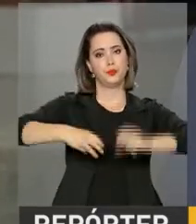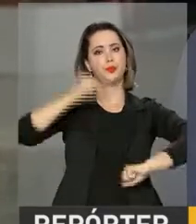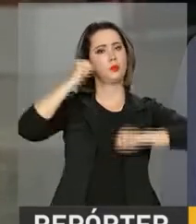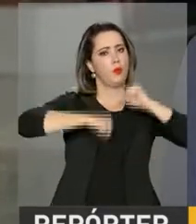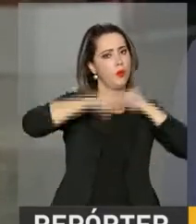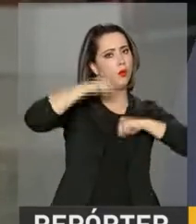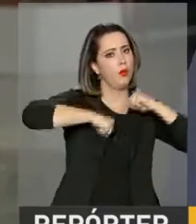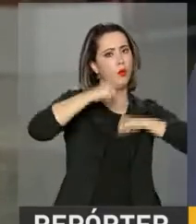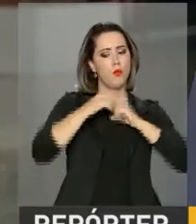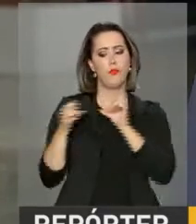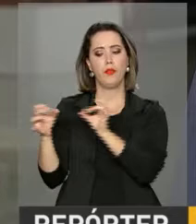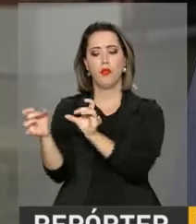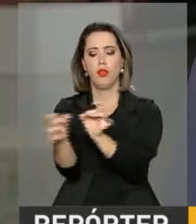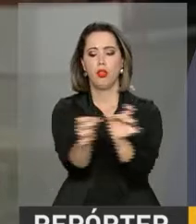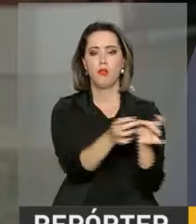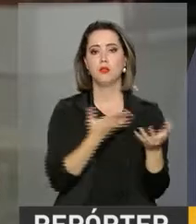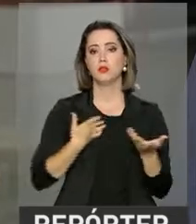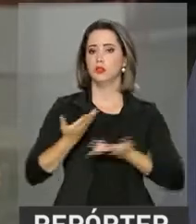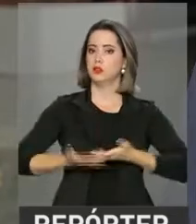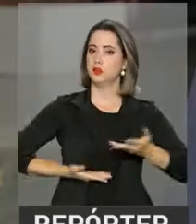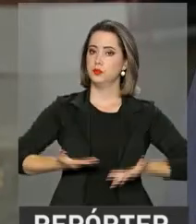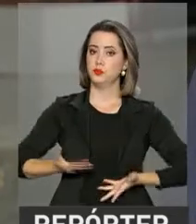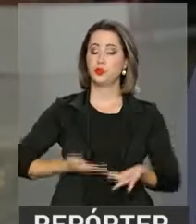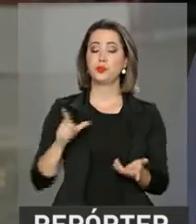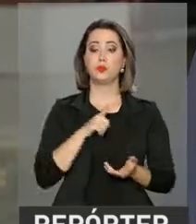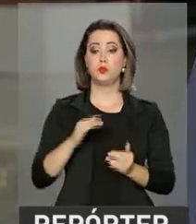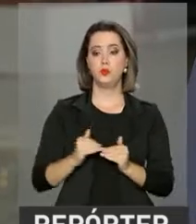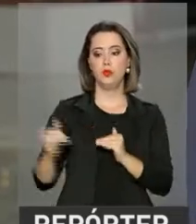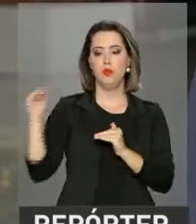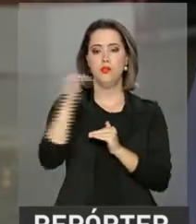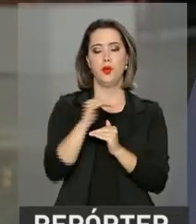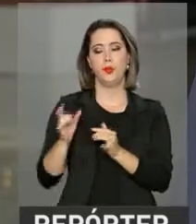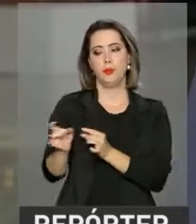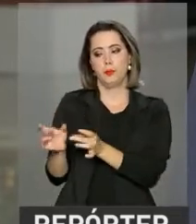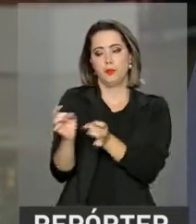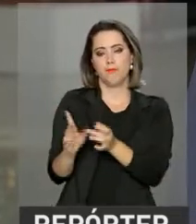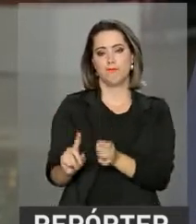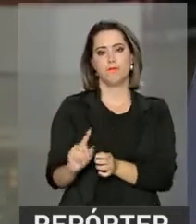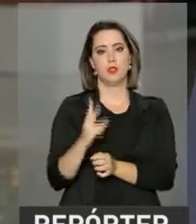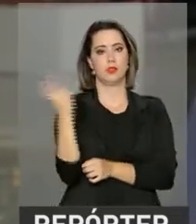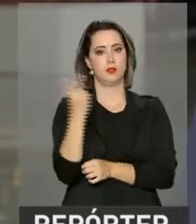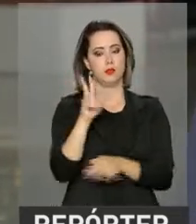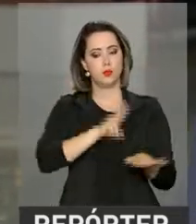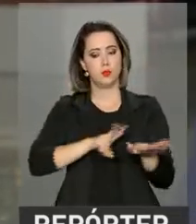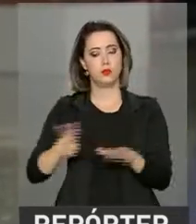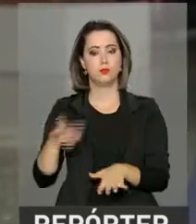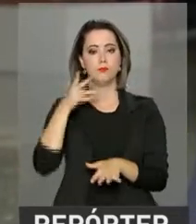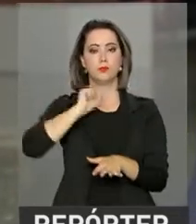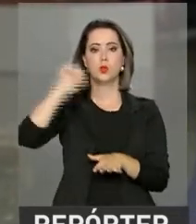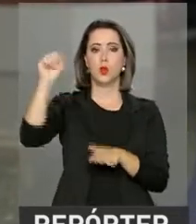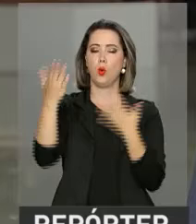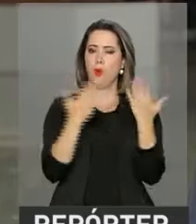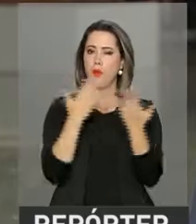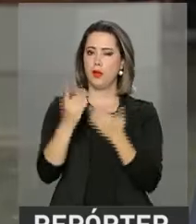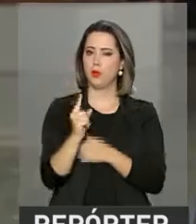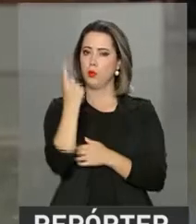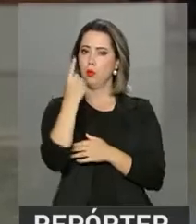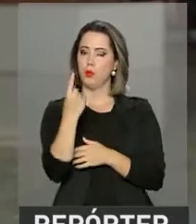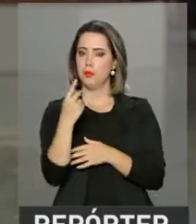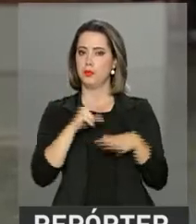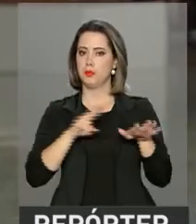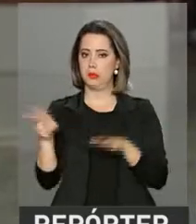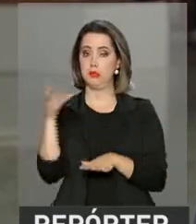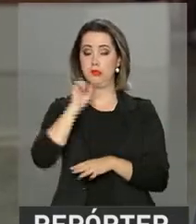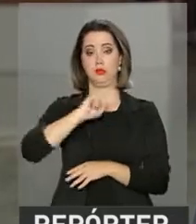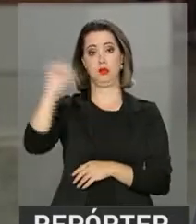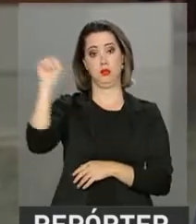Comércio Exterior e Serviços. Houve aumento nas vendas nessa segunda semana de abril em relação à primeira e a formação